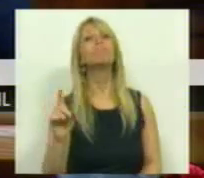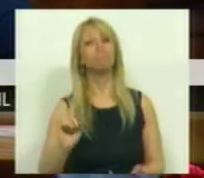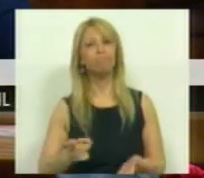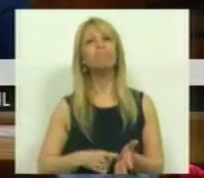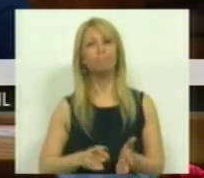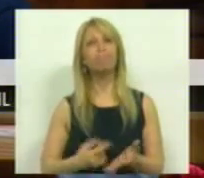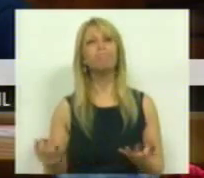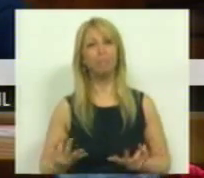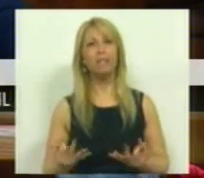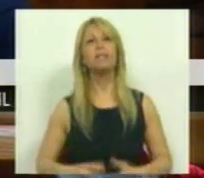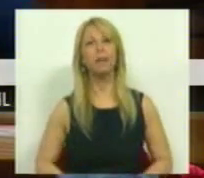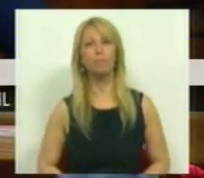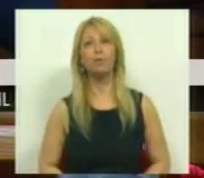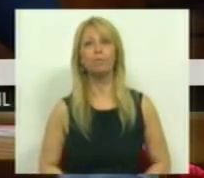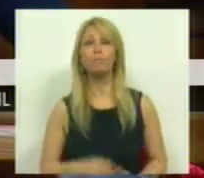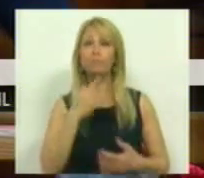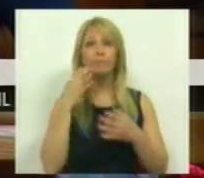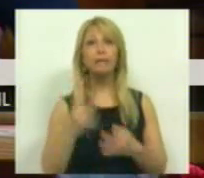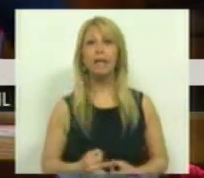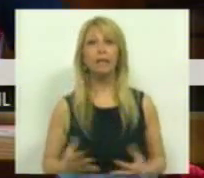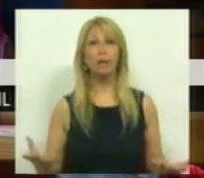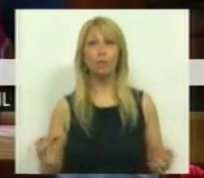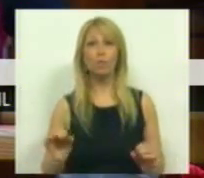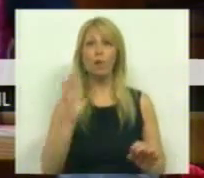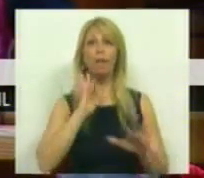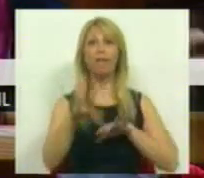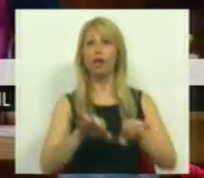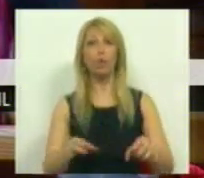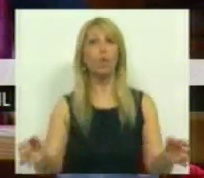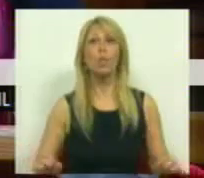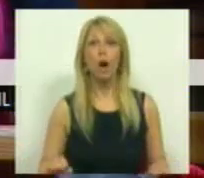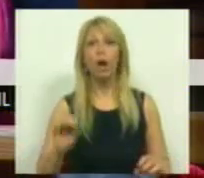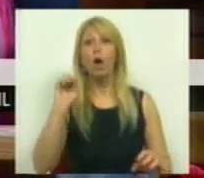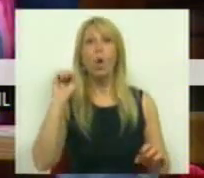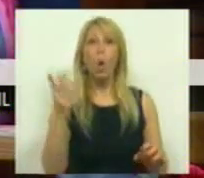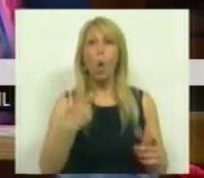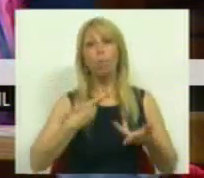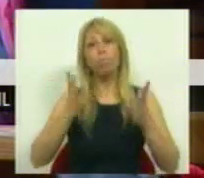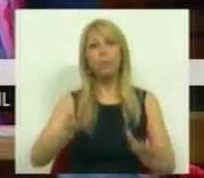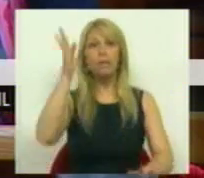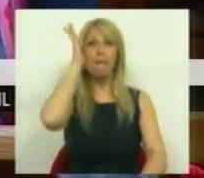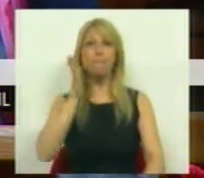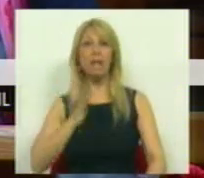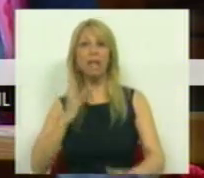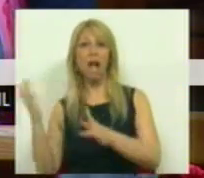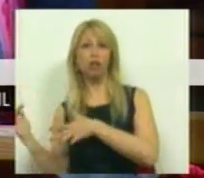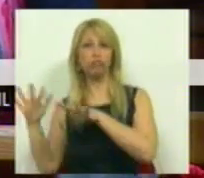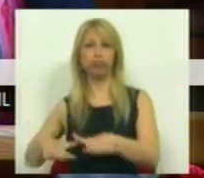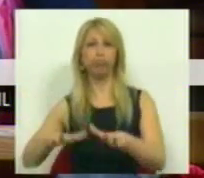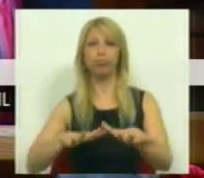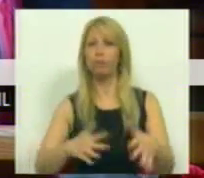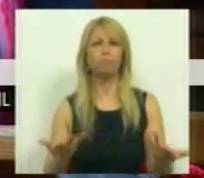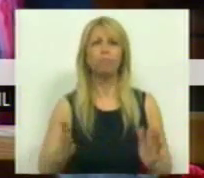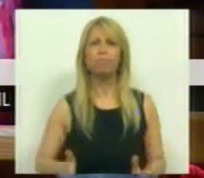precisamos. É certo que não vivemos numa ditadura, nem carecemos que os militares se façam à rua. Mas